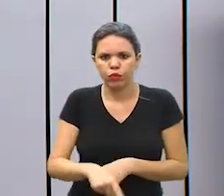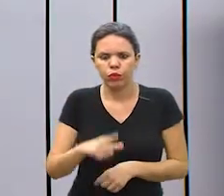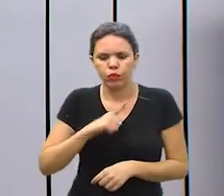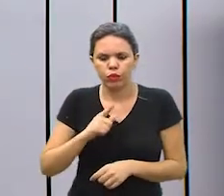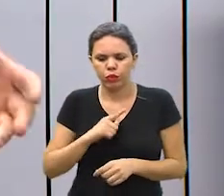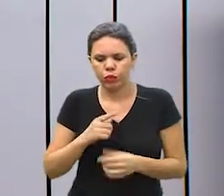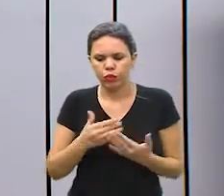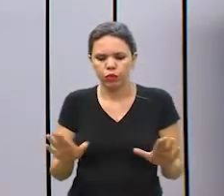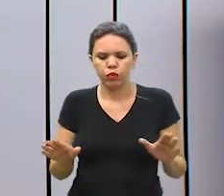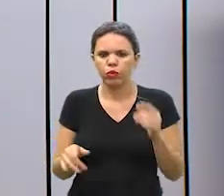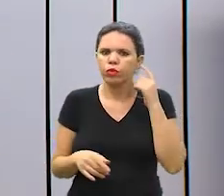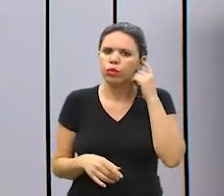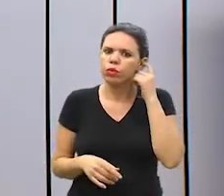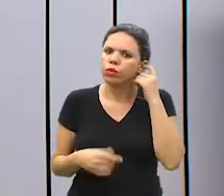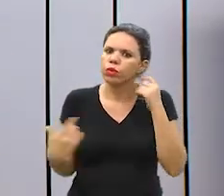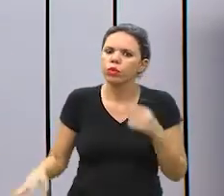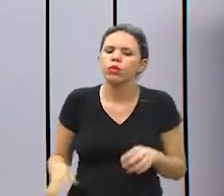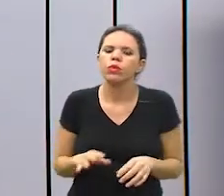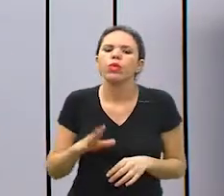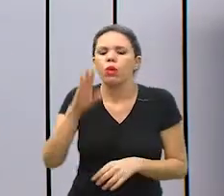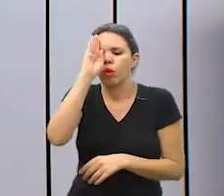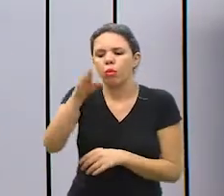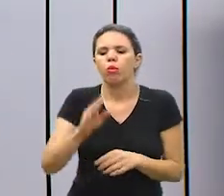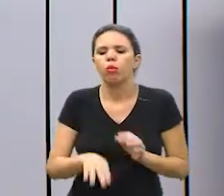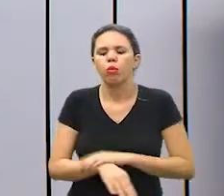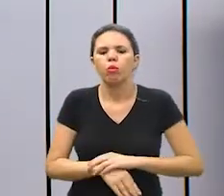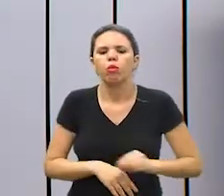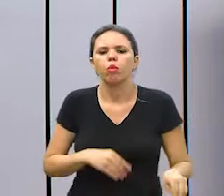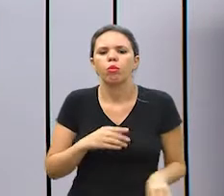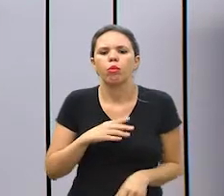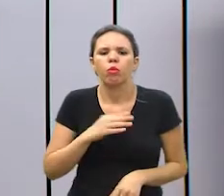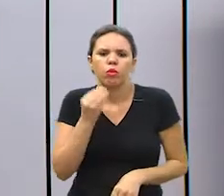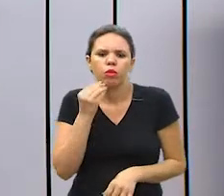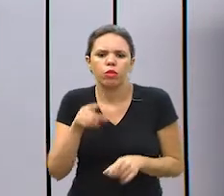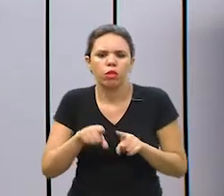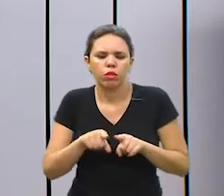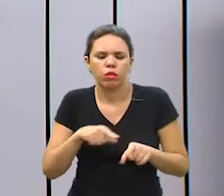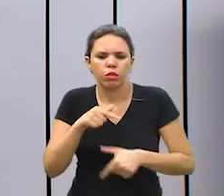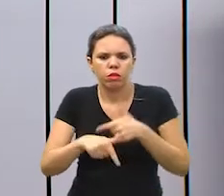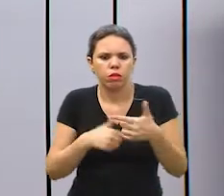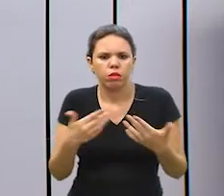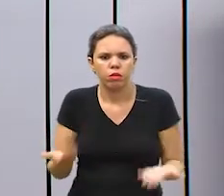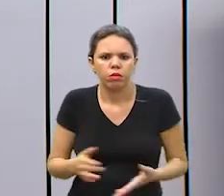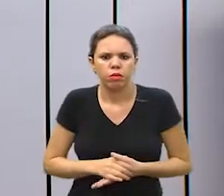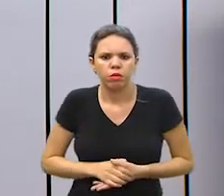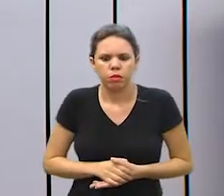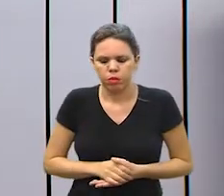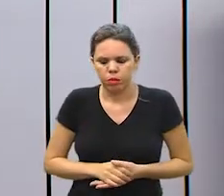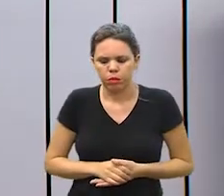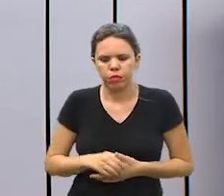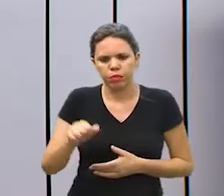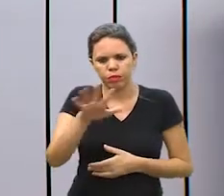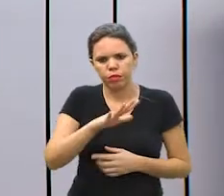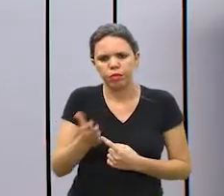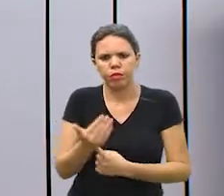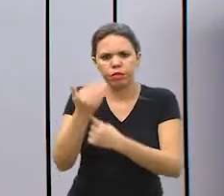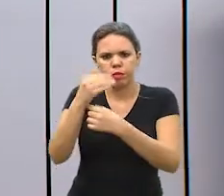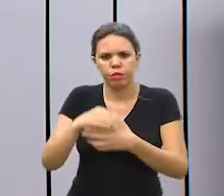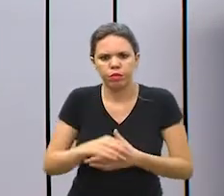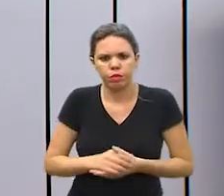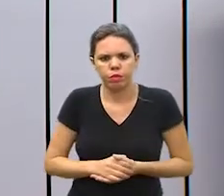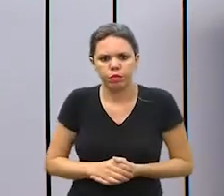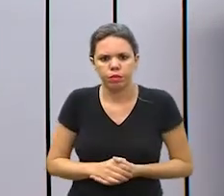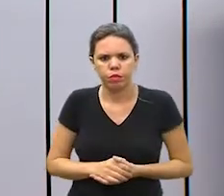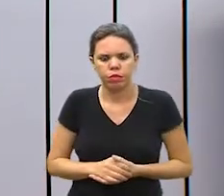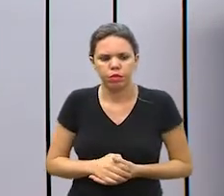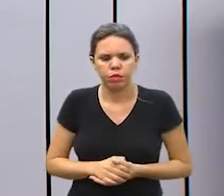a dimensão que tem, né, o protagonismo que tem em muitas das atividades, seja na área de